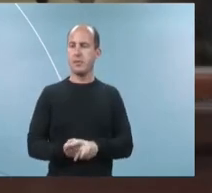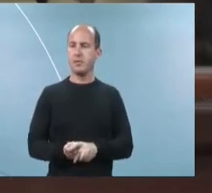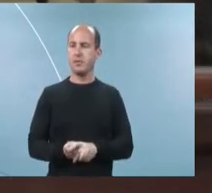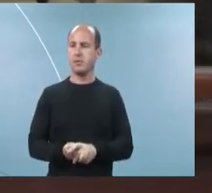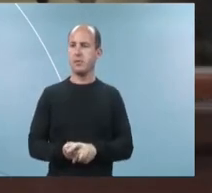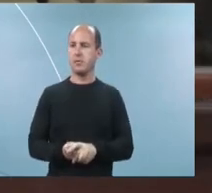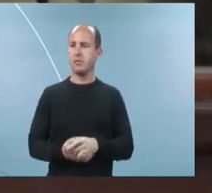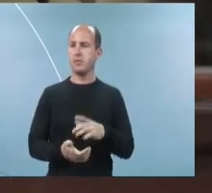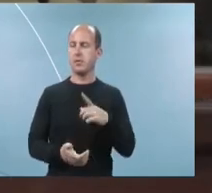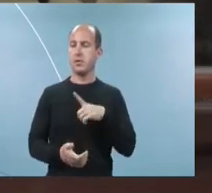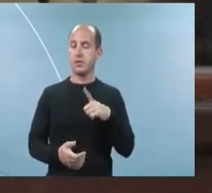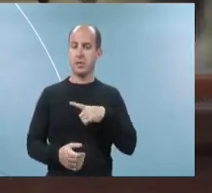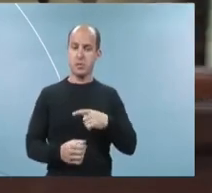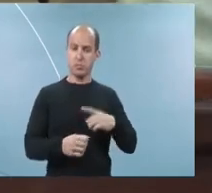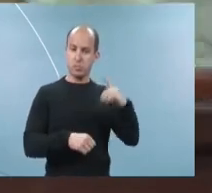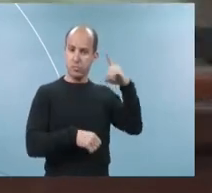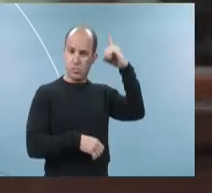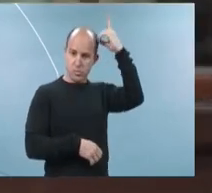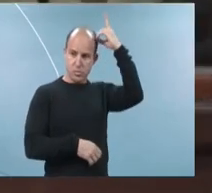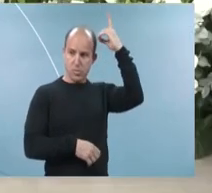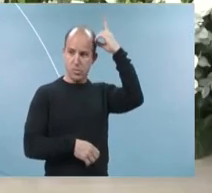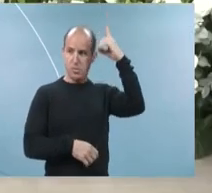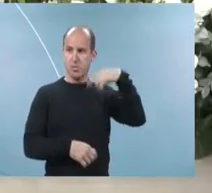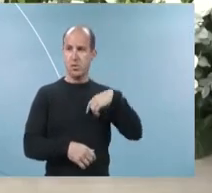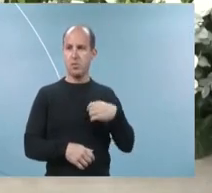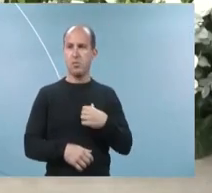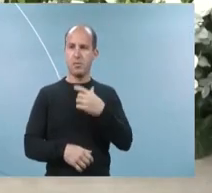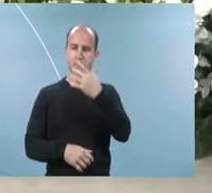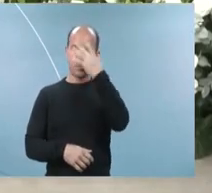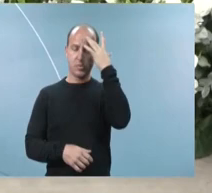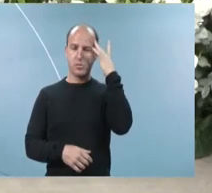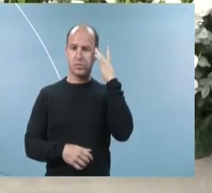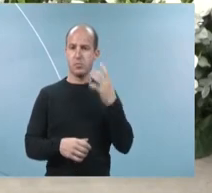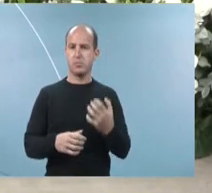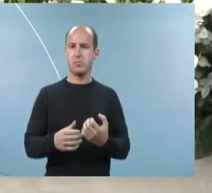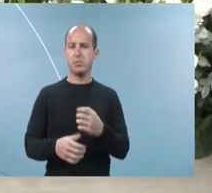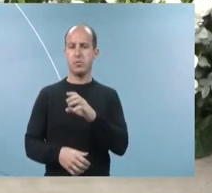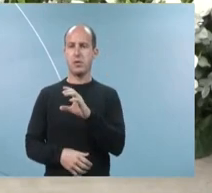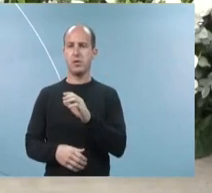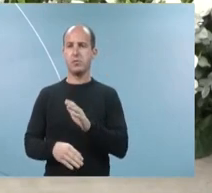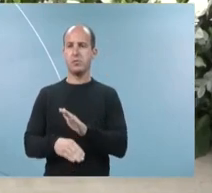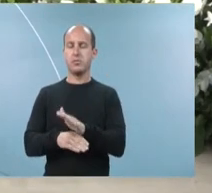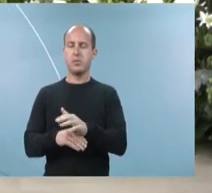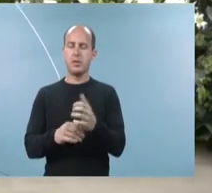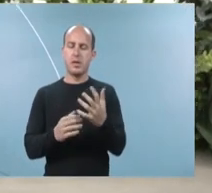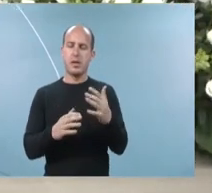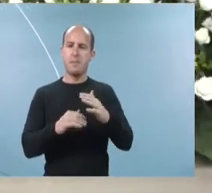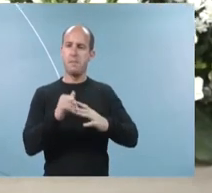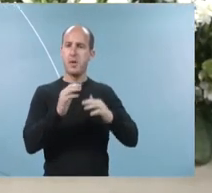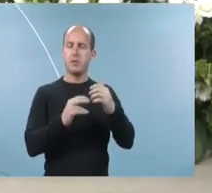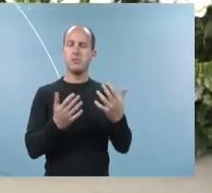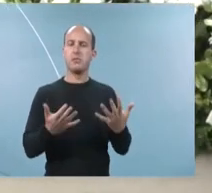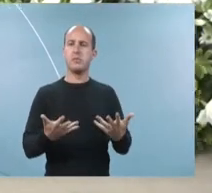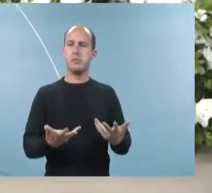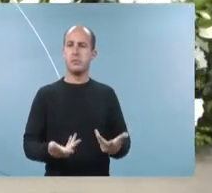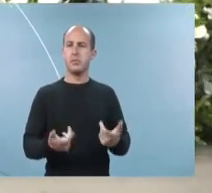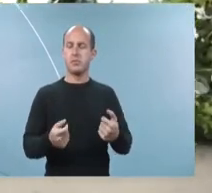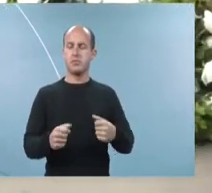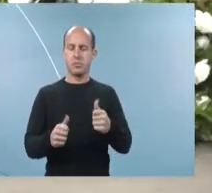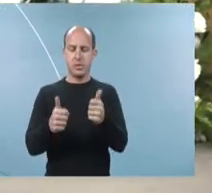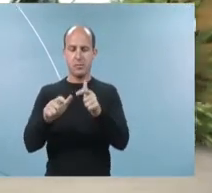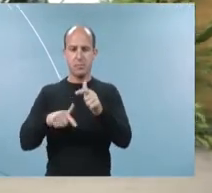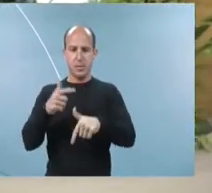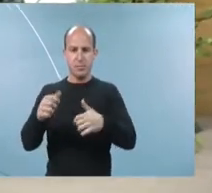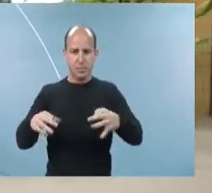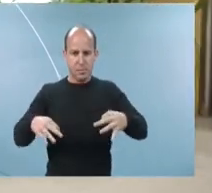Quem possui a vocação, uma musa contribui. E na leveza das mãos, sua peça ele conclui.